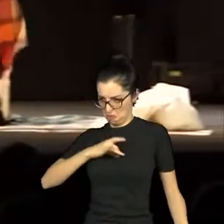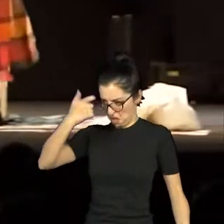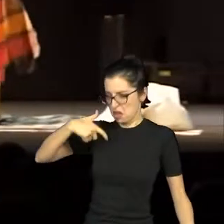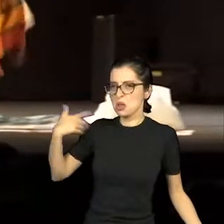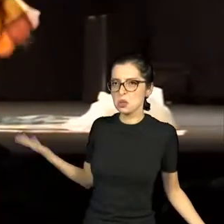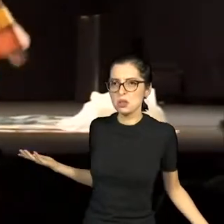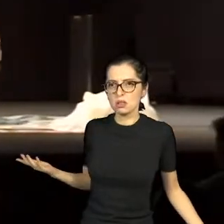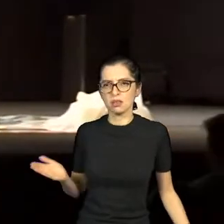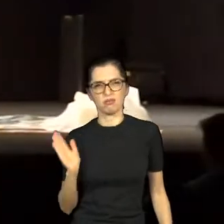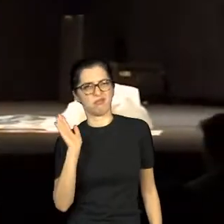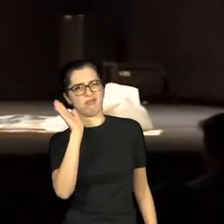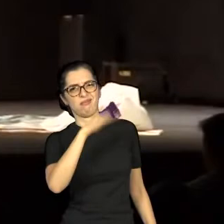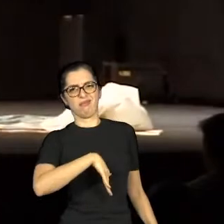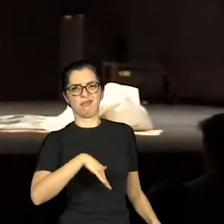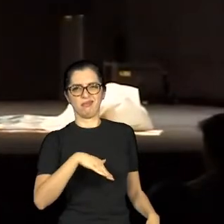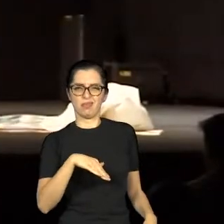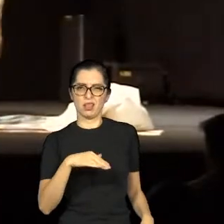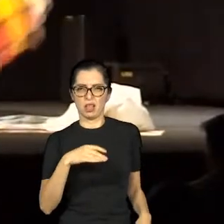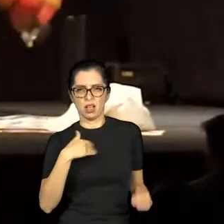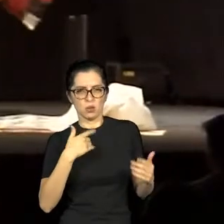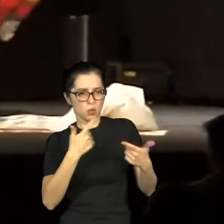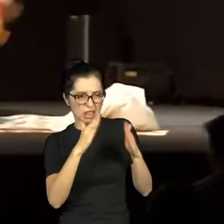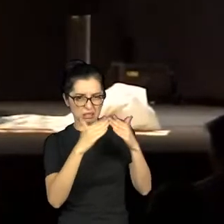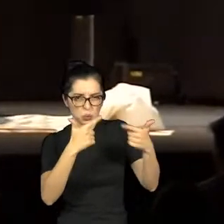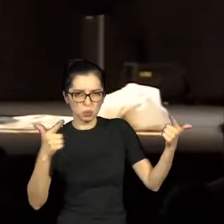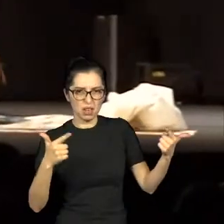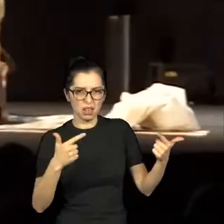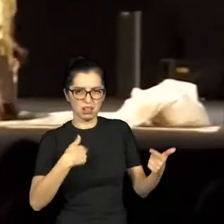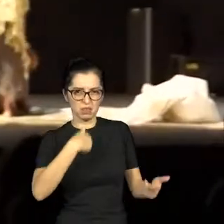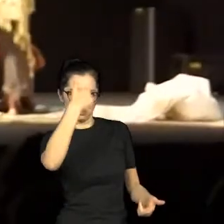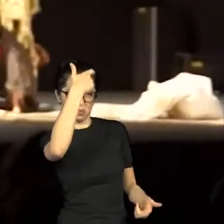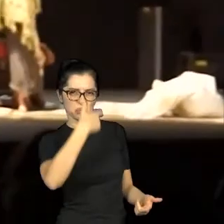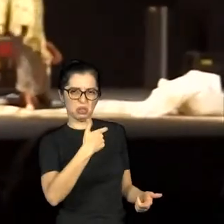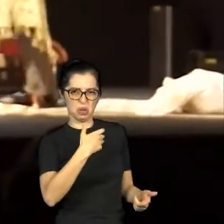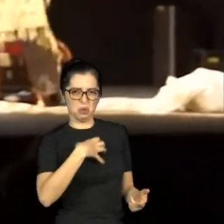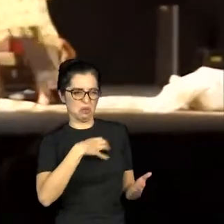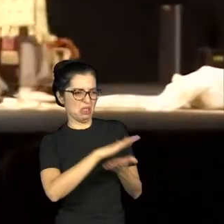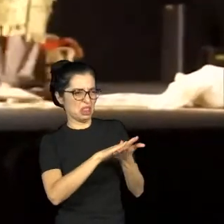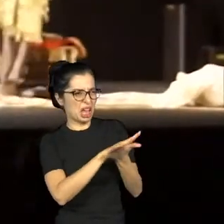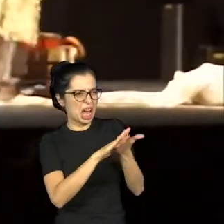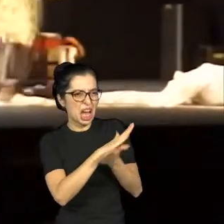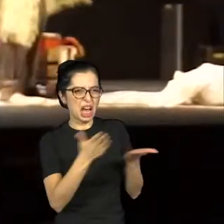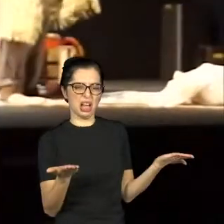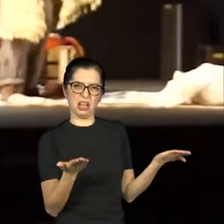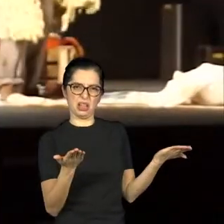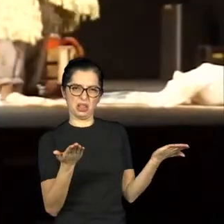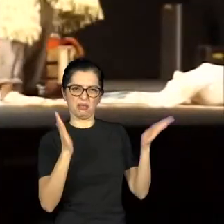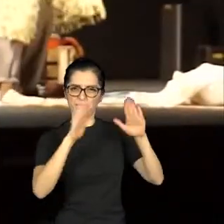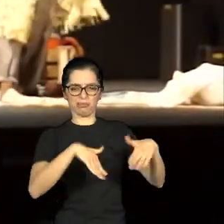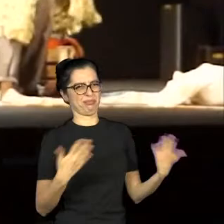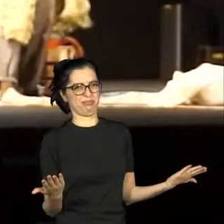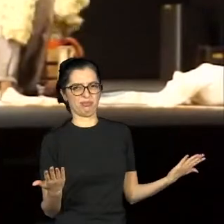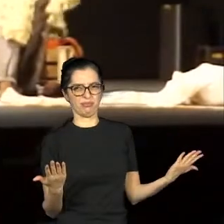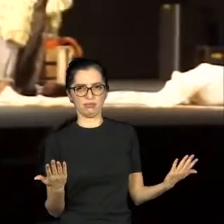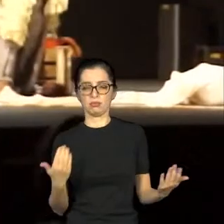na rua de uma senhora, como é que você morou todo dia de ficar Não, num lugar moro só? na rua. Não, mora onde? Moro na